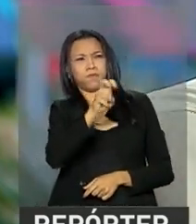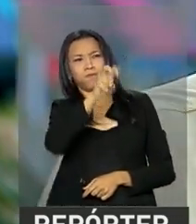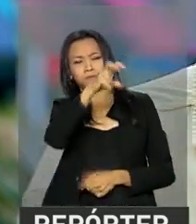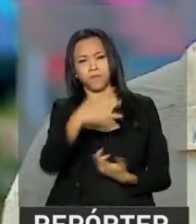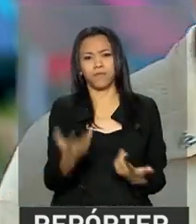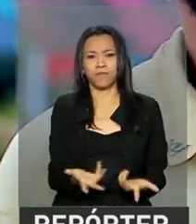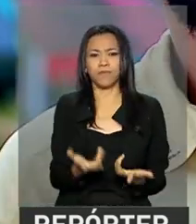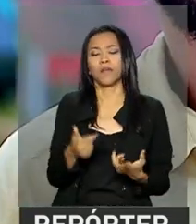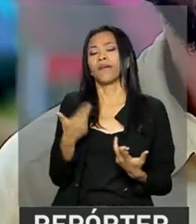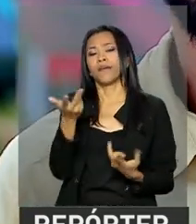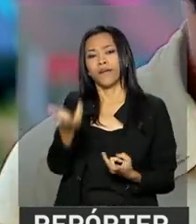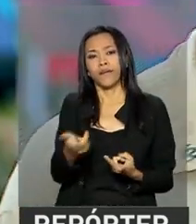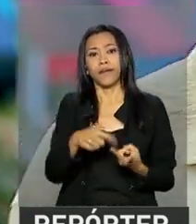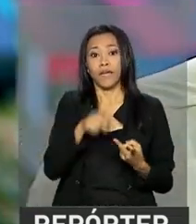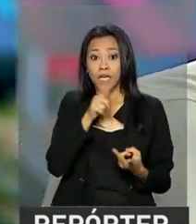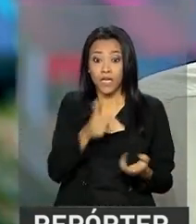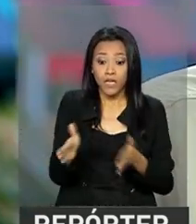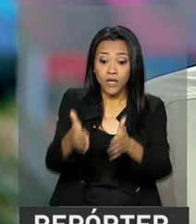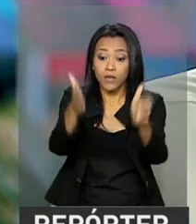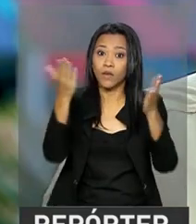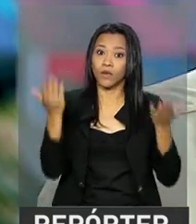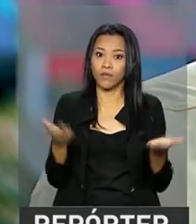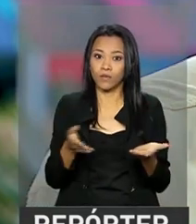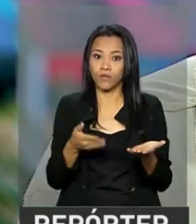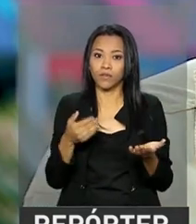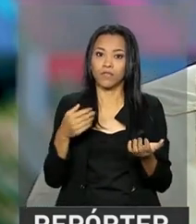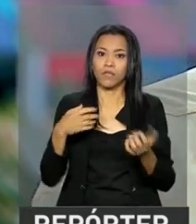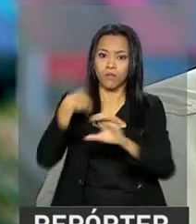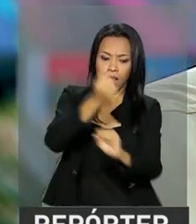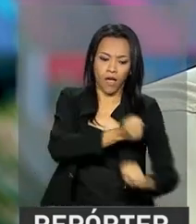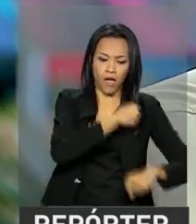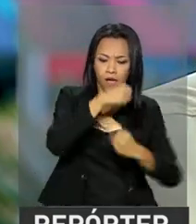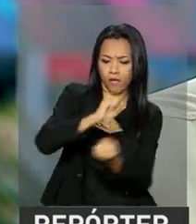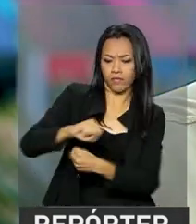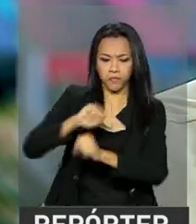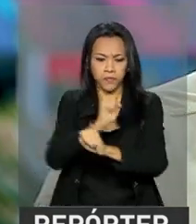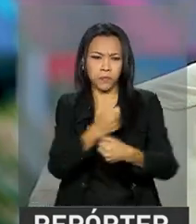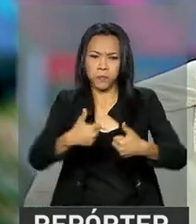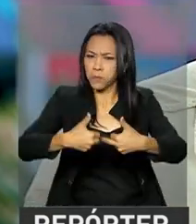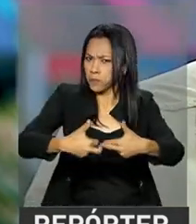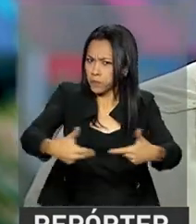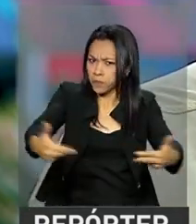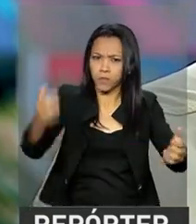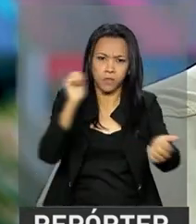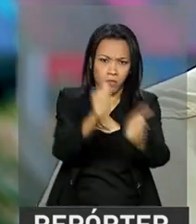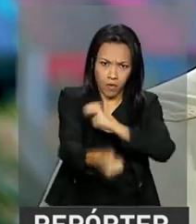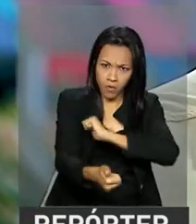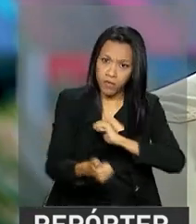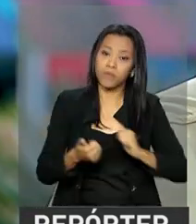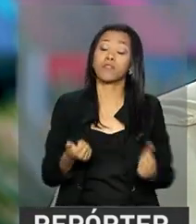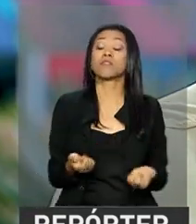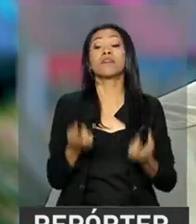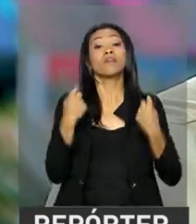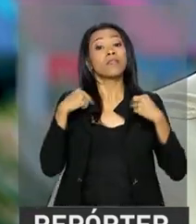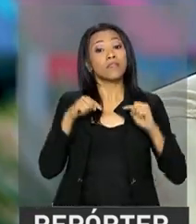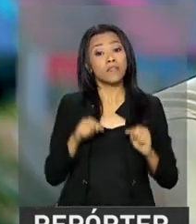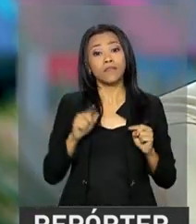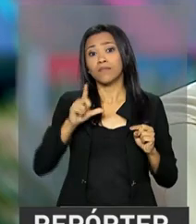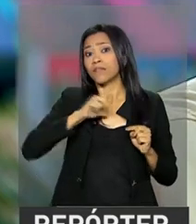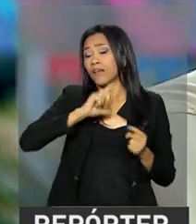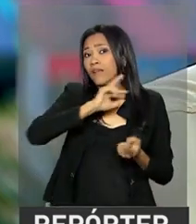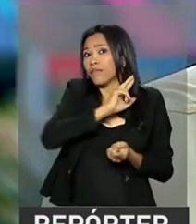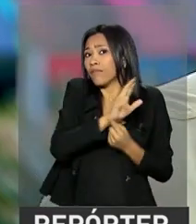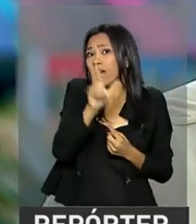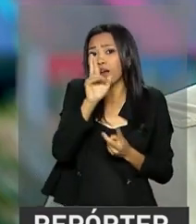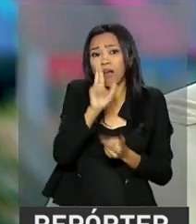escalada, é, rios pra prática de esportes aquáticos e uma imensa